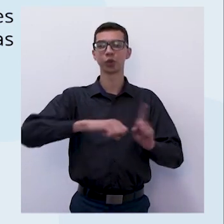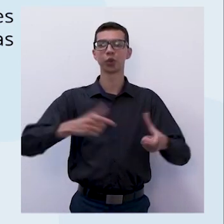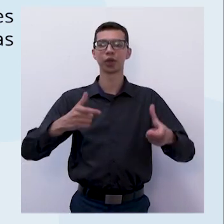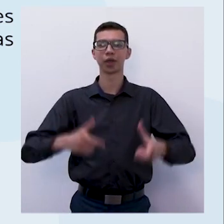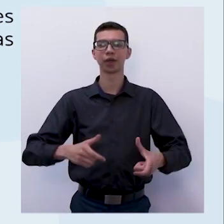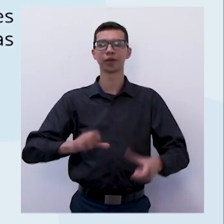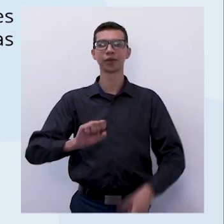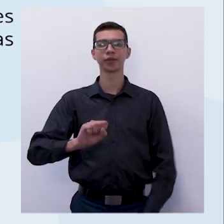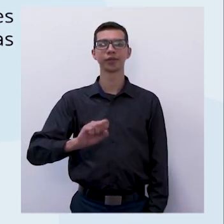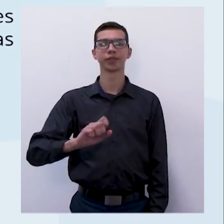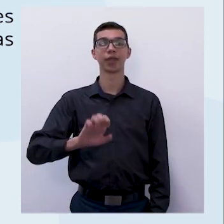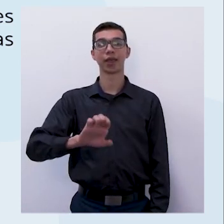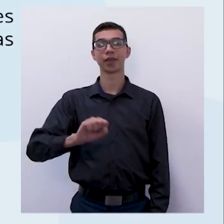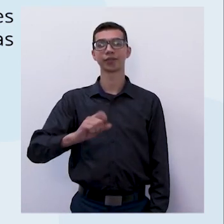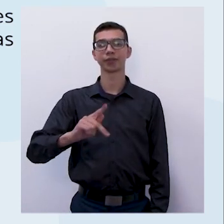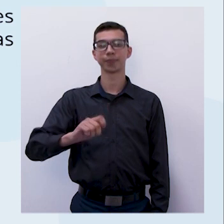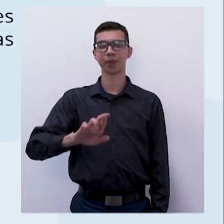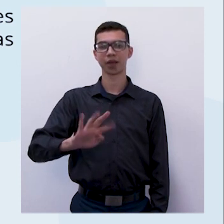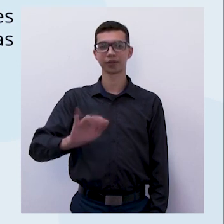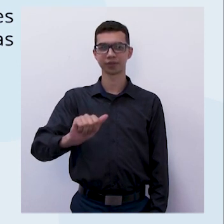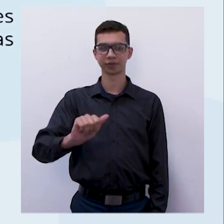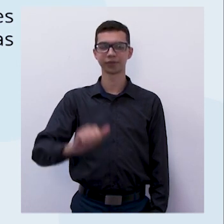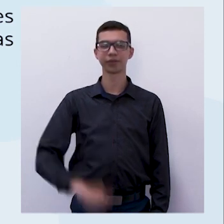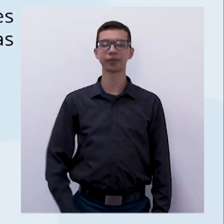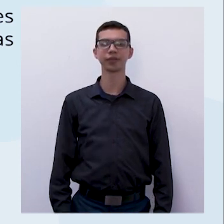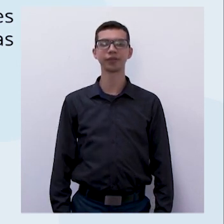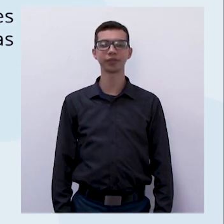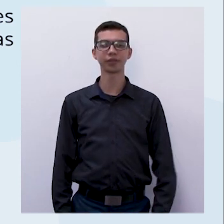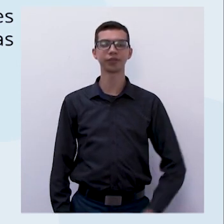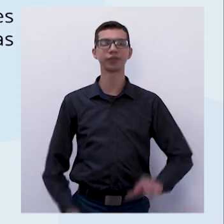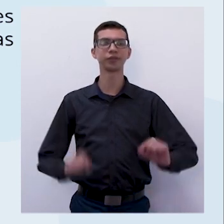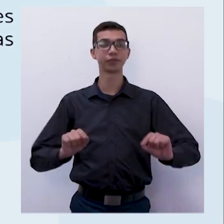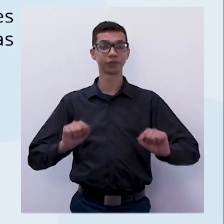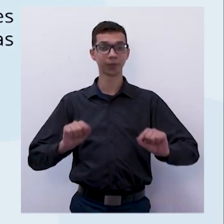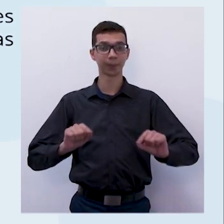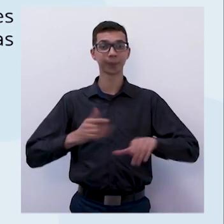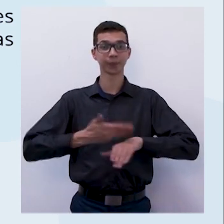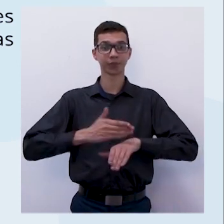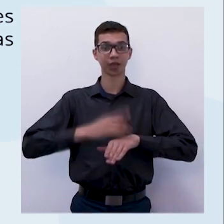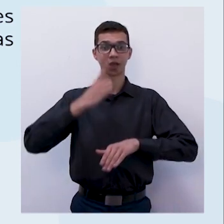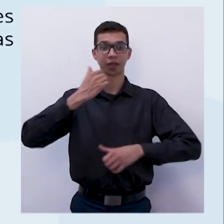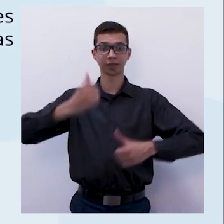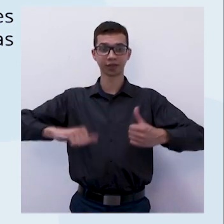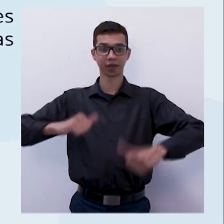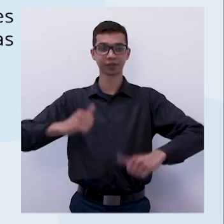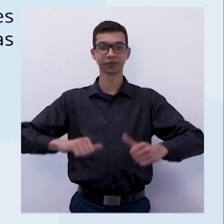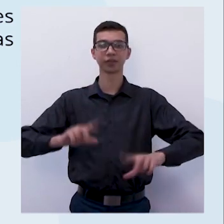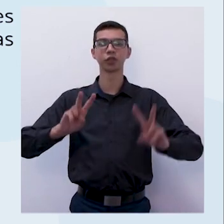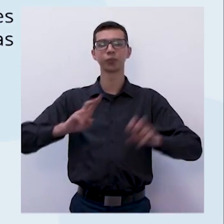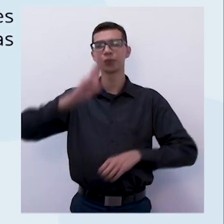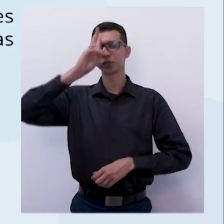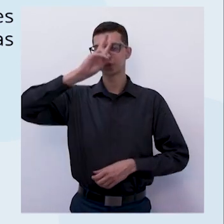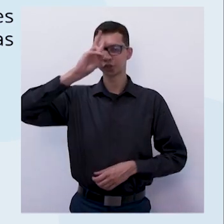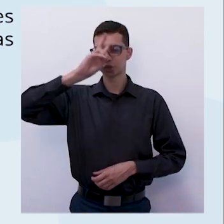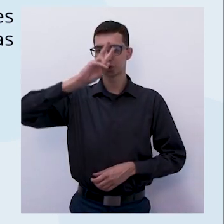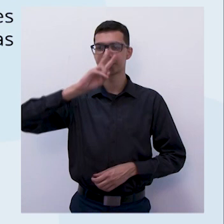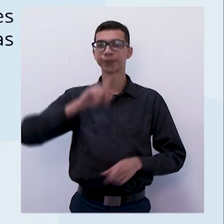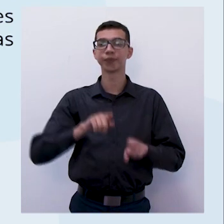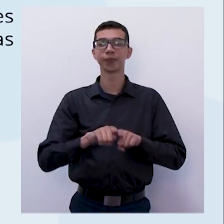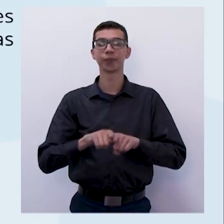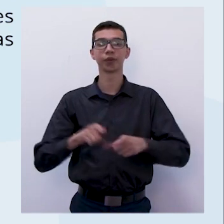habilidades do currículo do Estado de São Paulo são analisar os processos de formação histórica das instituições